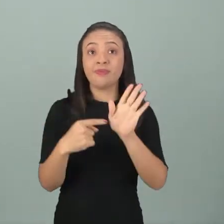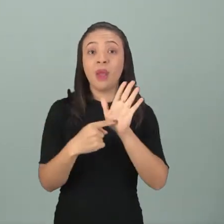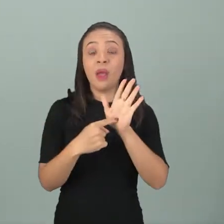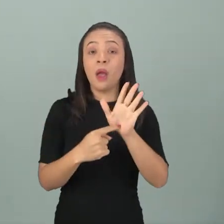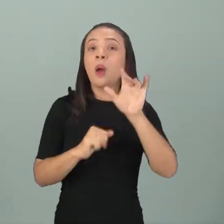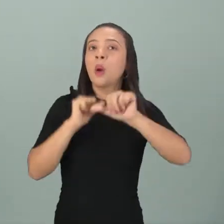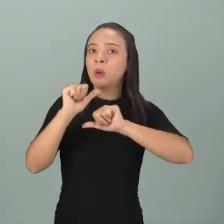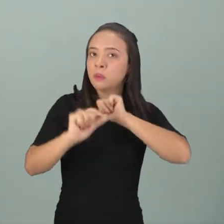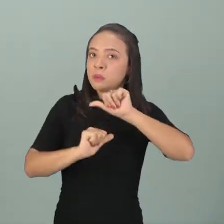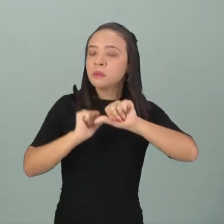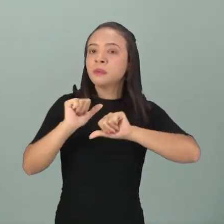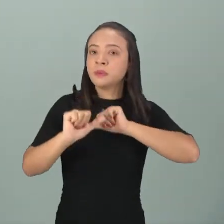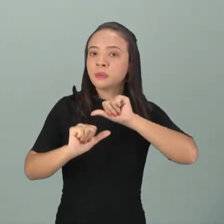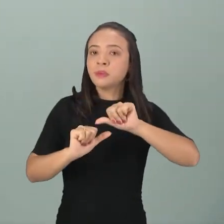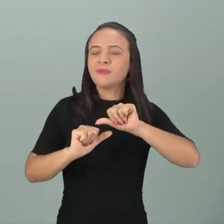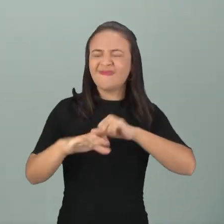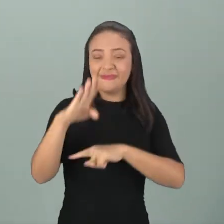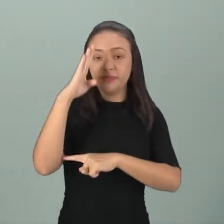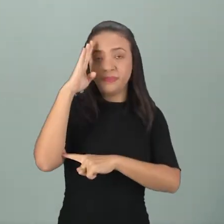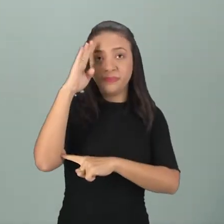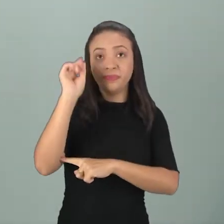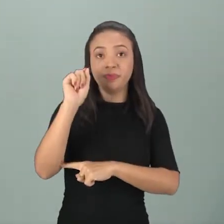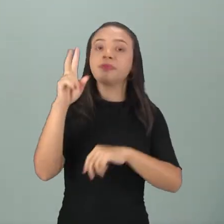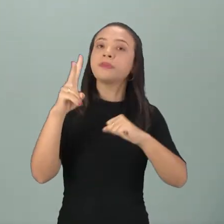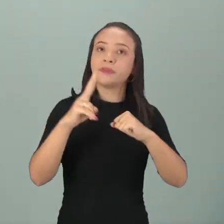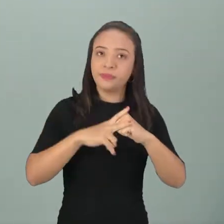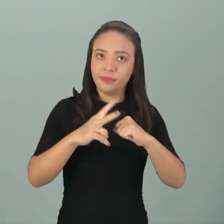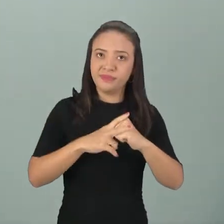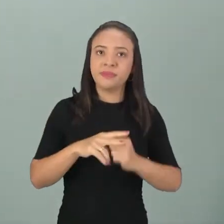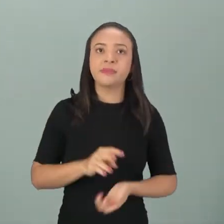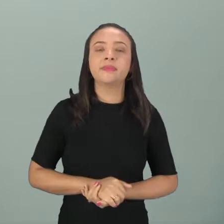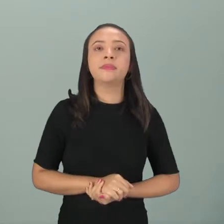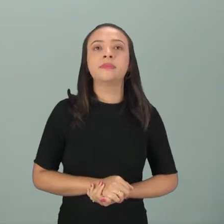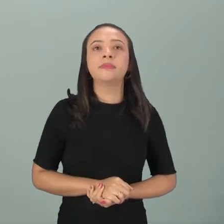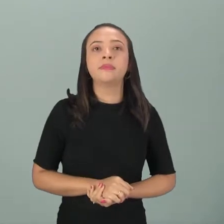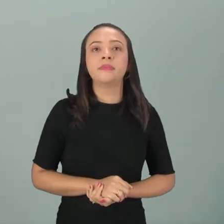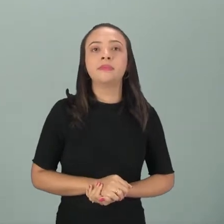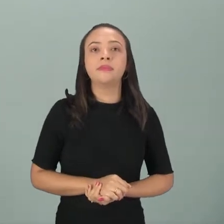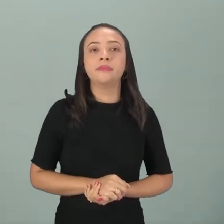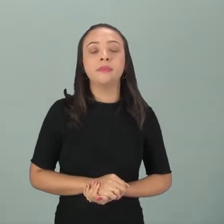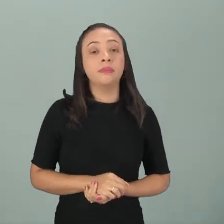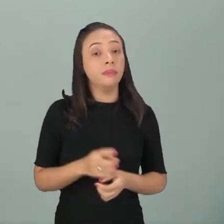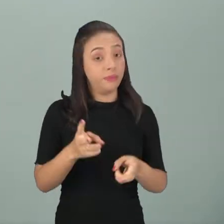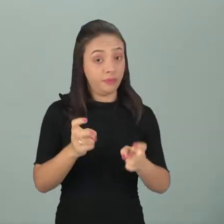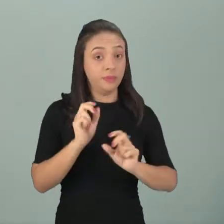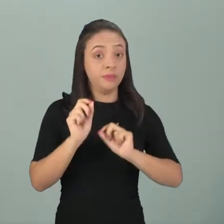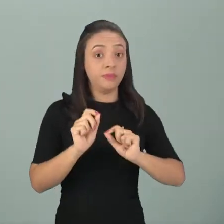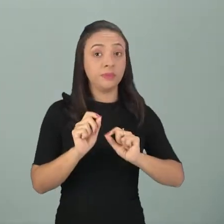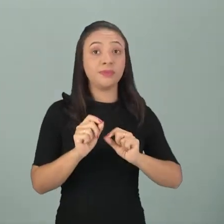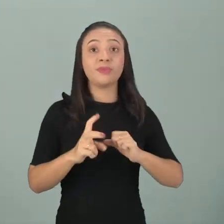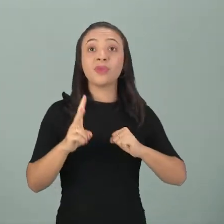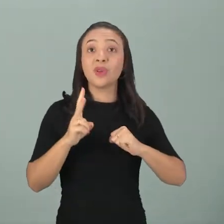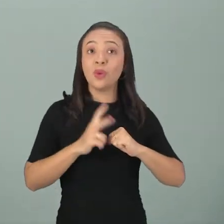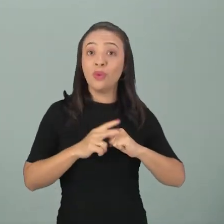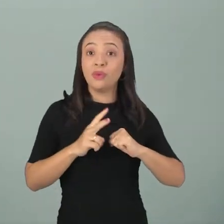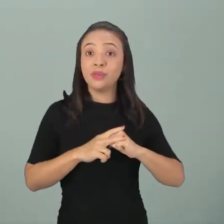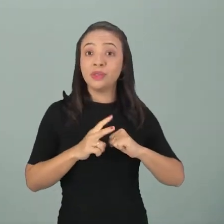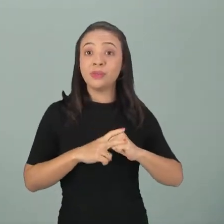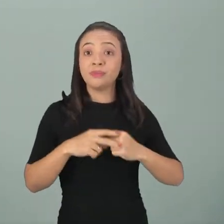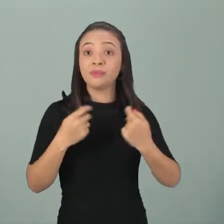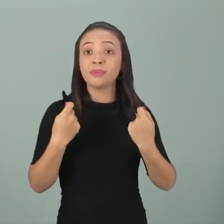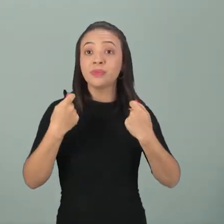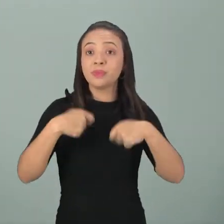algumas modificações, principalmente no verbo. Nós percebemos que talvez o verbo